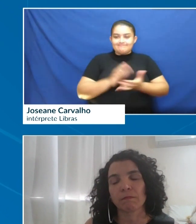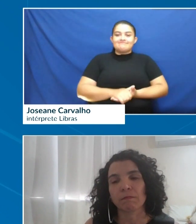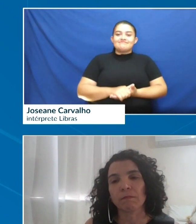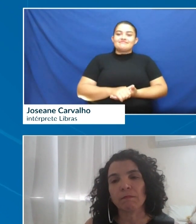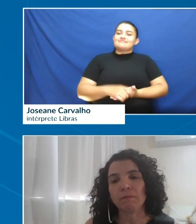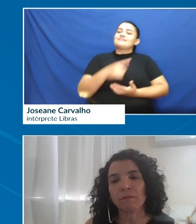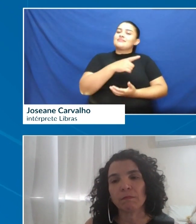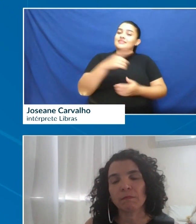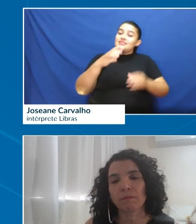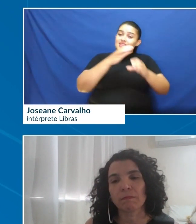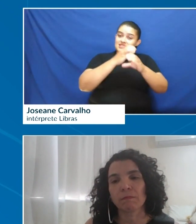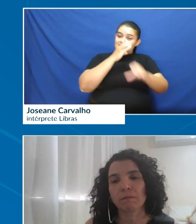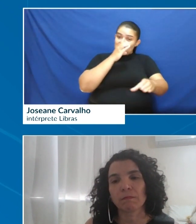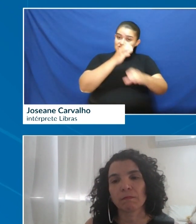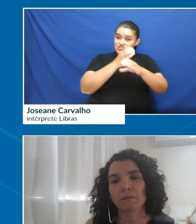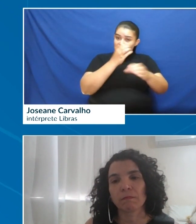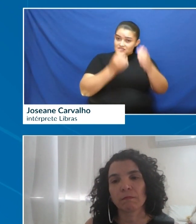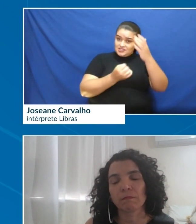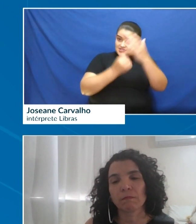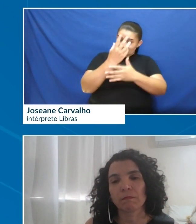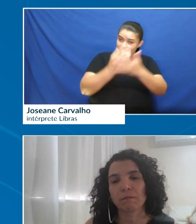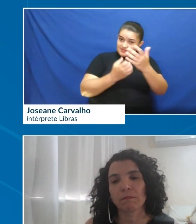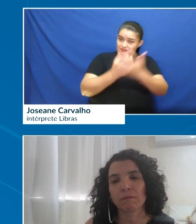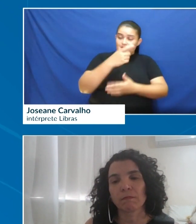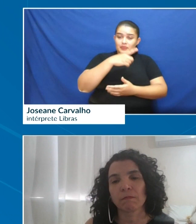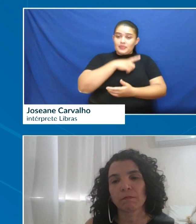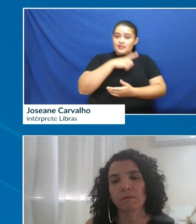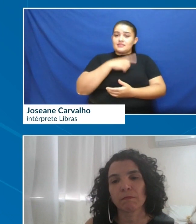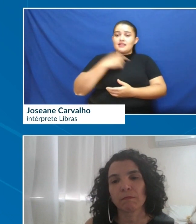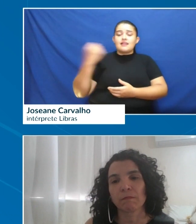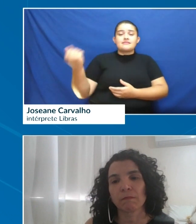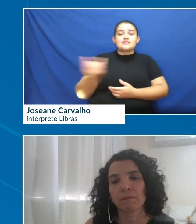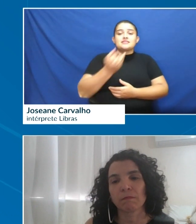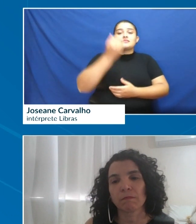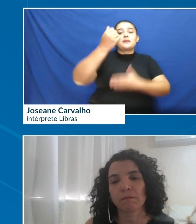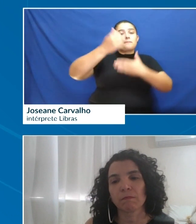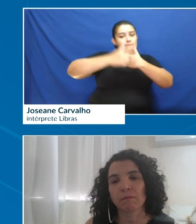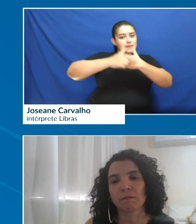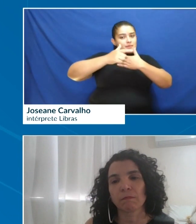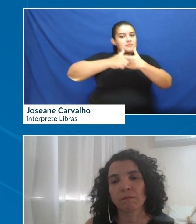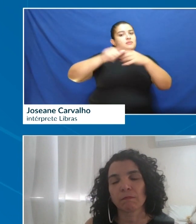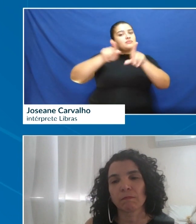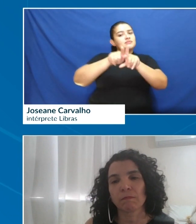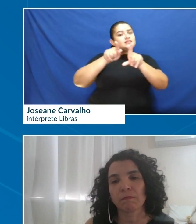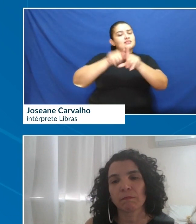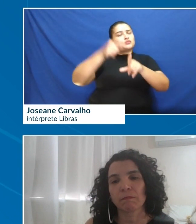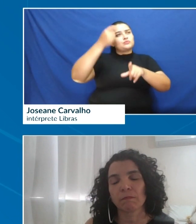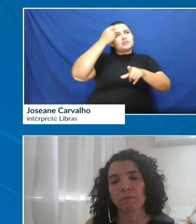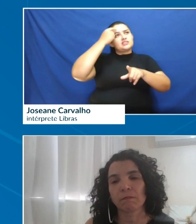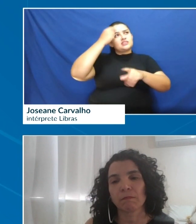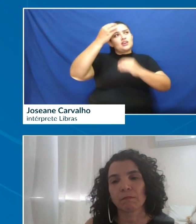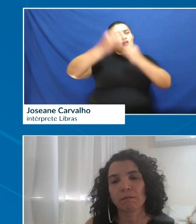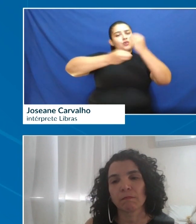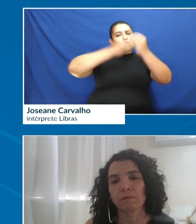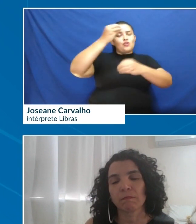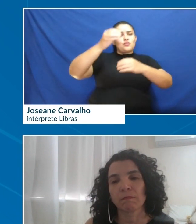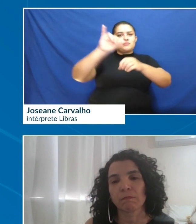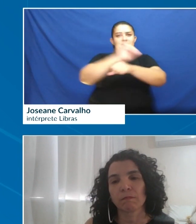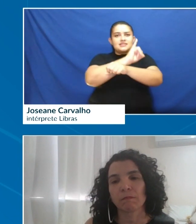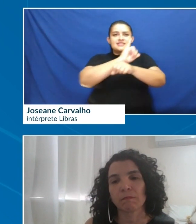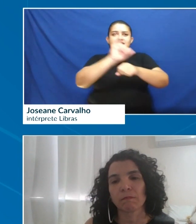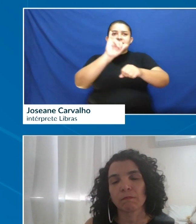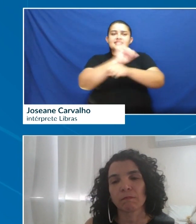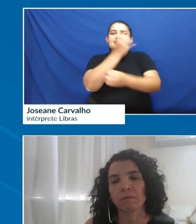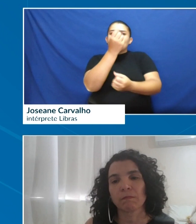de produção, ele tem essa importância ou esse papel de pensar em como essa planta industrial vai funcionar